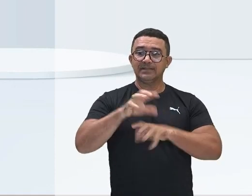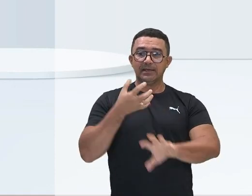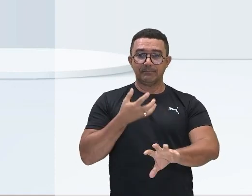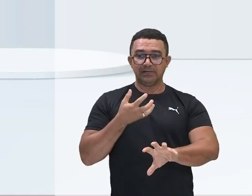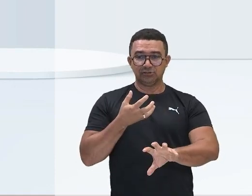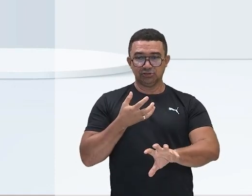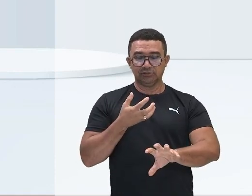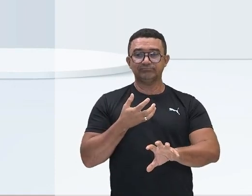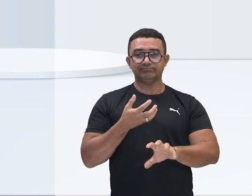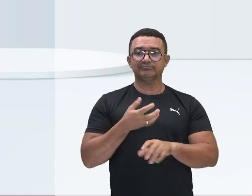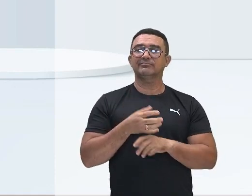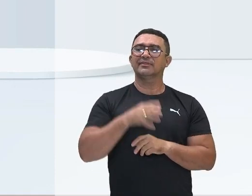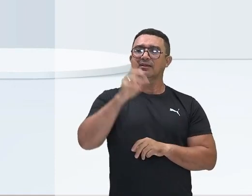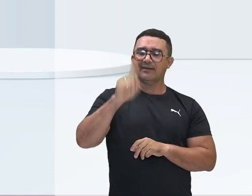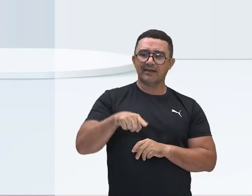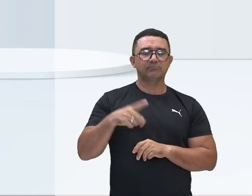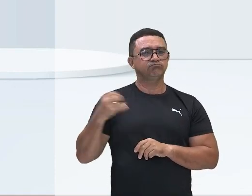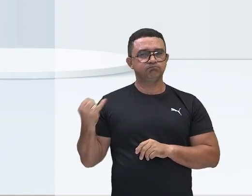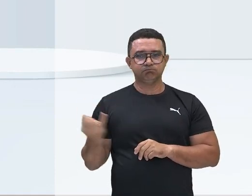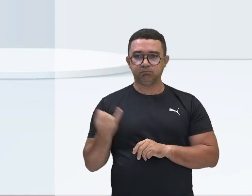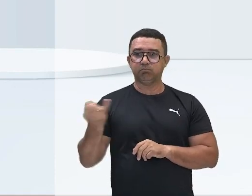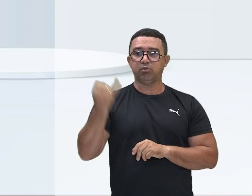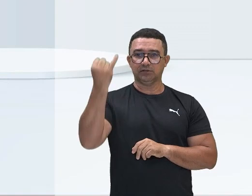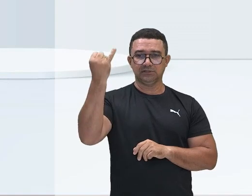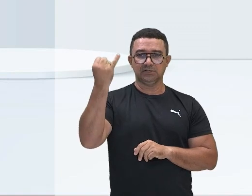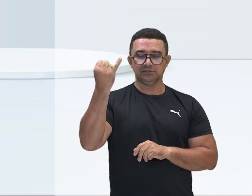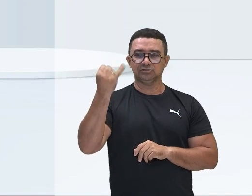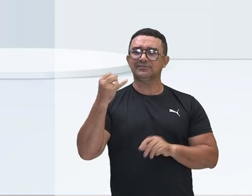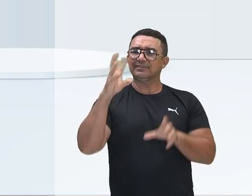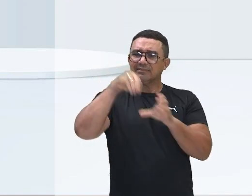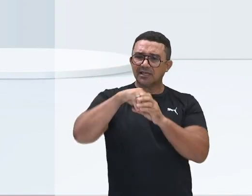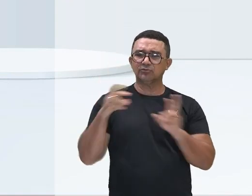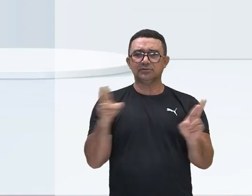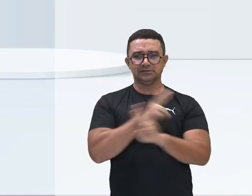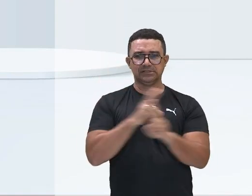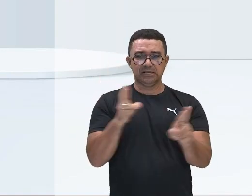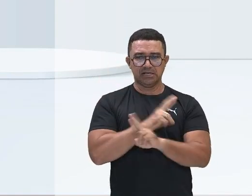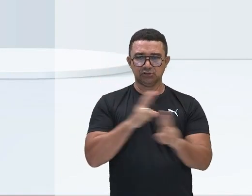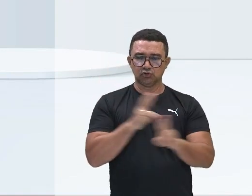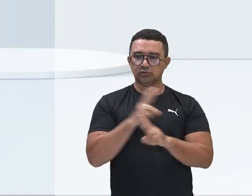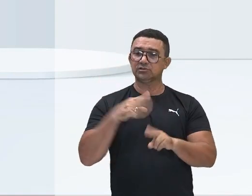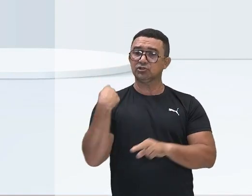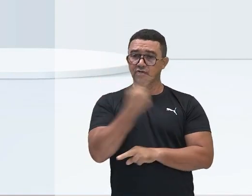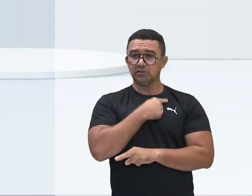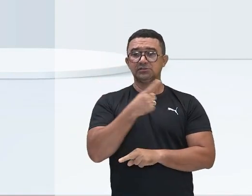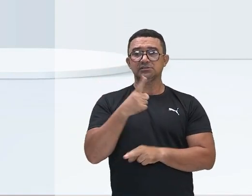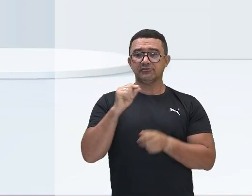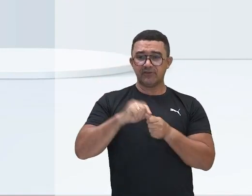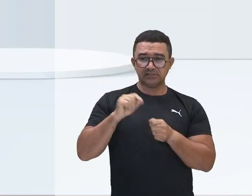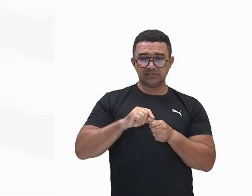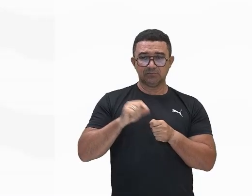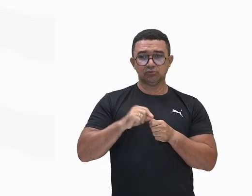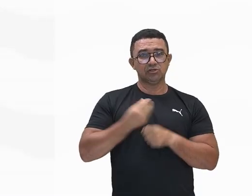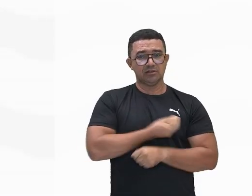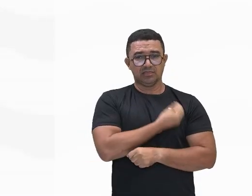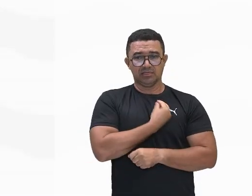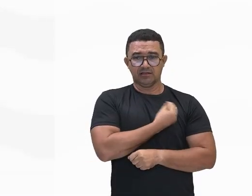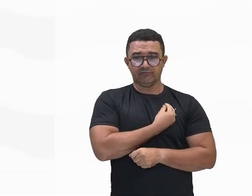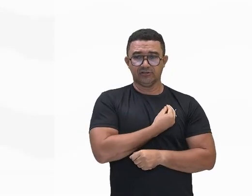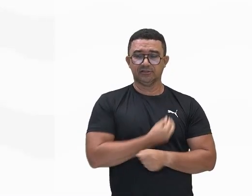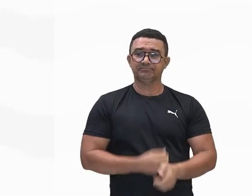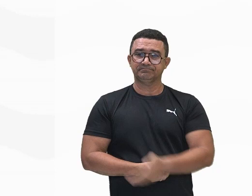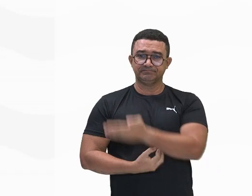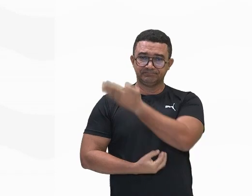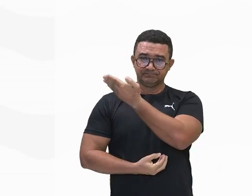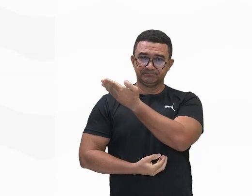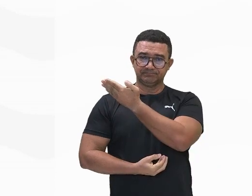A empatia ela é muito importante nessas relações que nós vamos estabelecendo ao longo da nossa vida. Olha só o que o professor trouxe